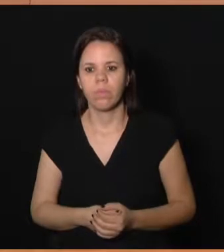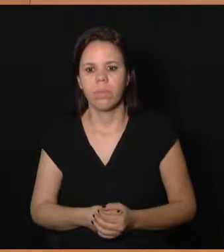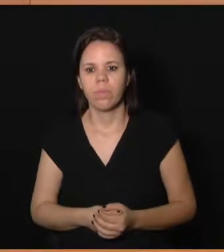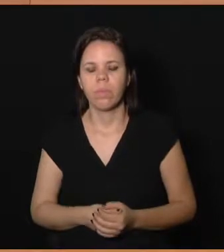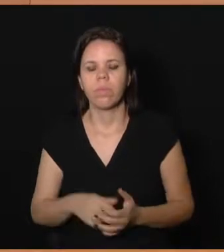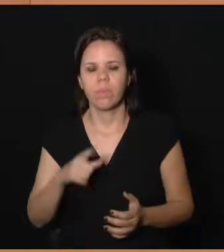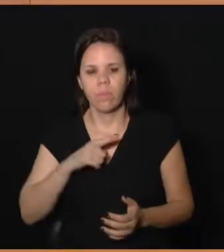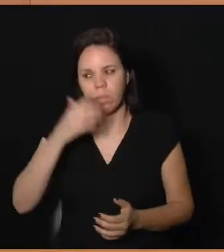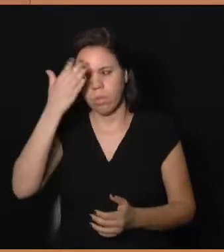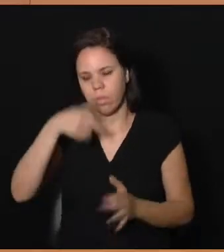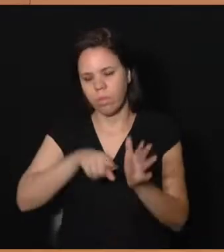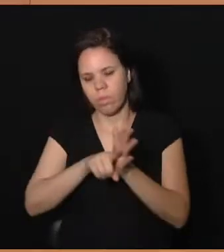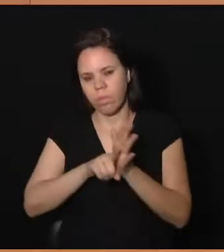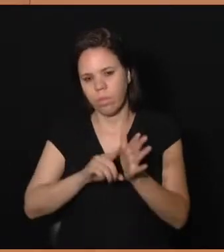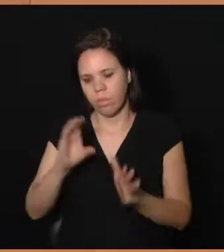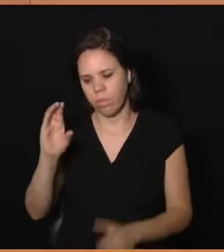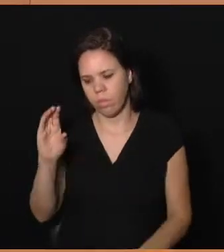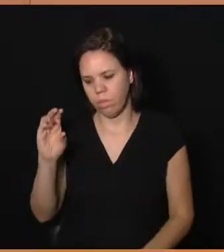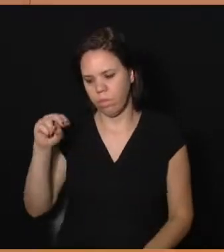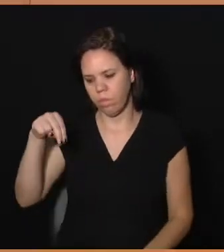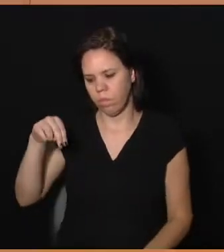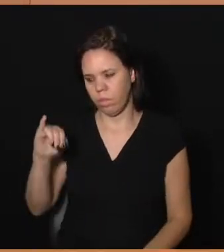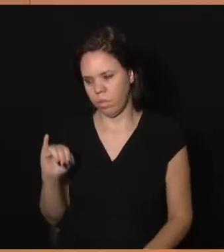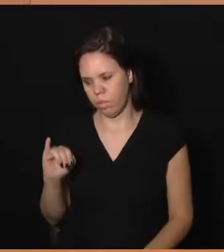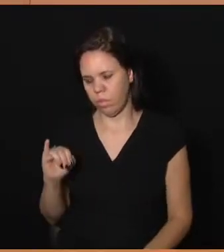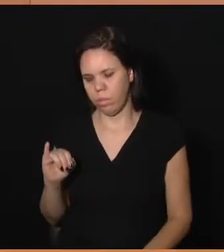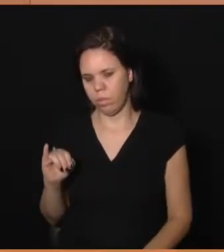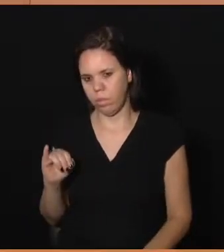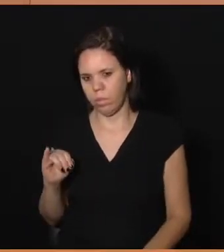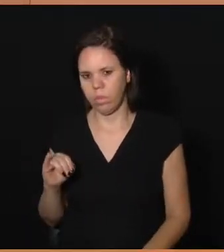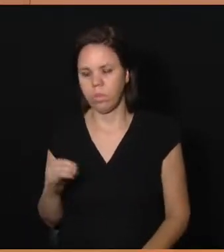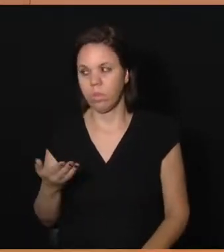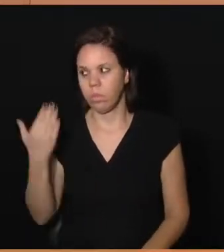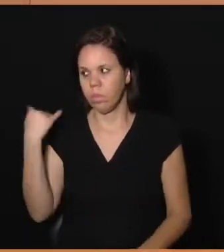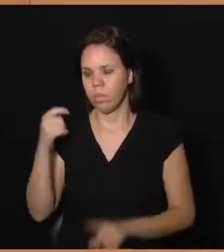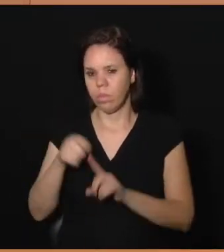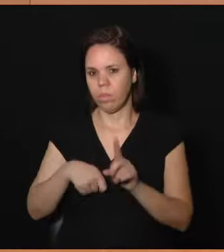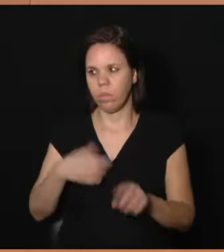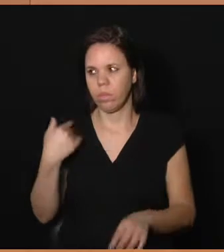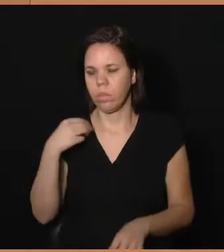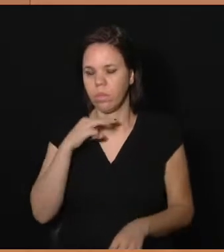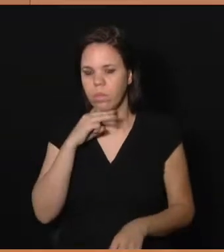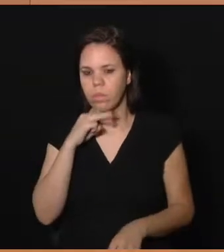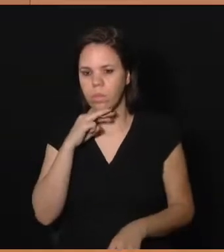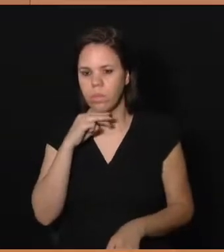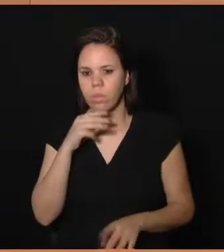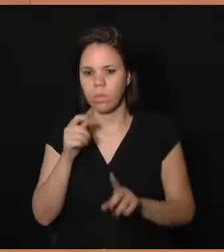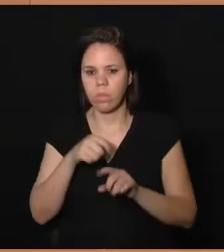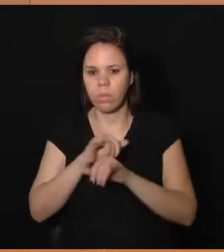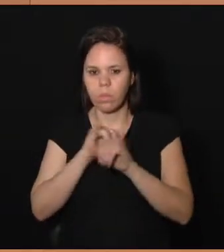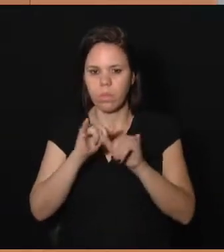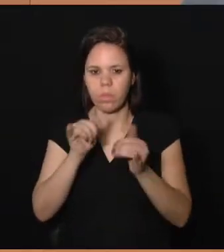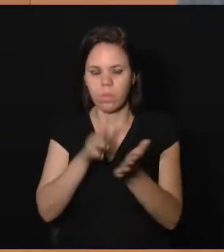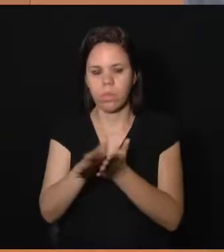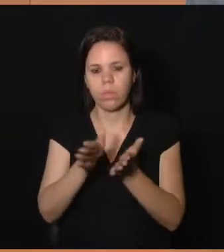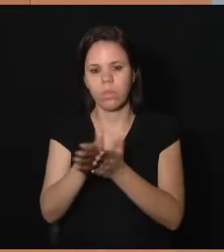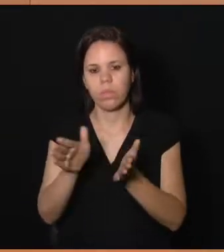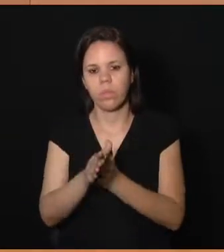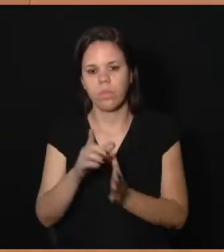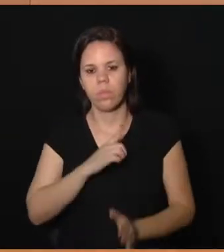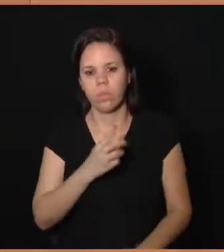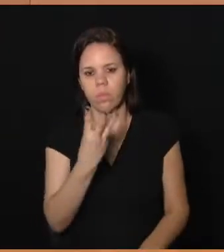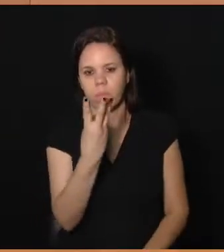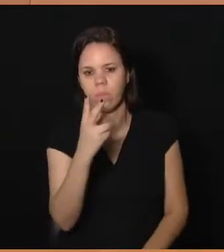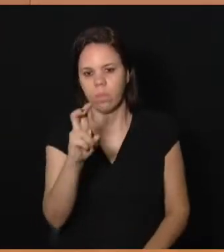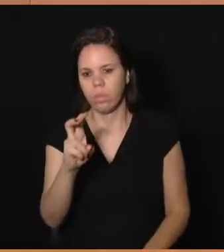um estudo da própria CNI, né, Marcelo, se não me engano, em março, a CNI publicou que nós tínhamos ali 35